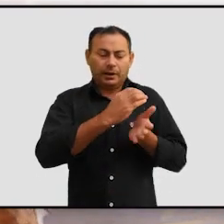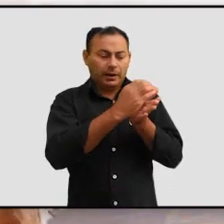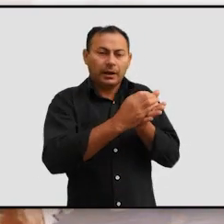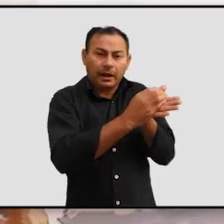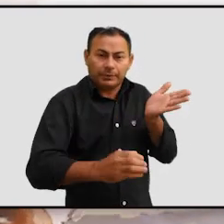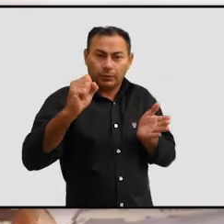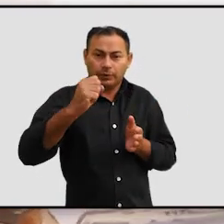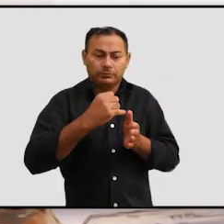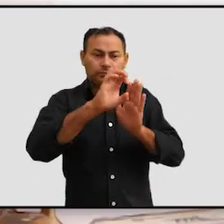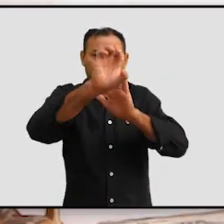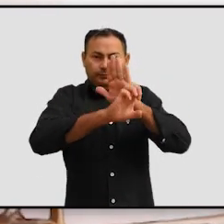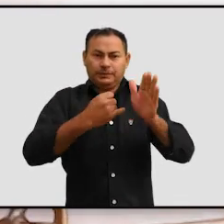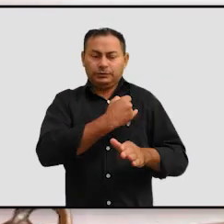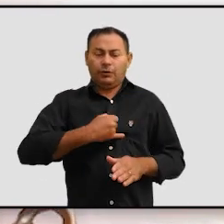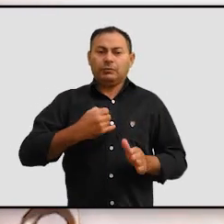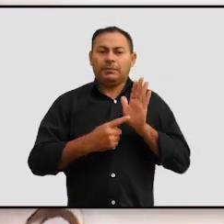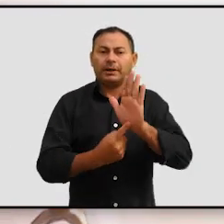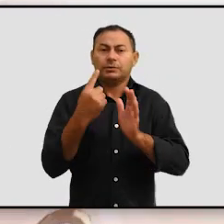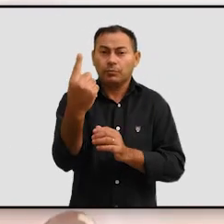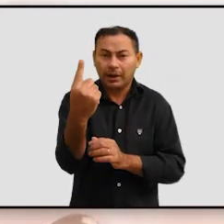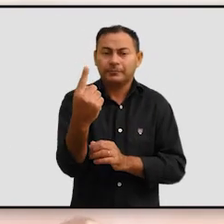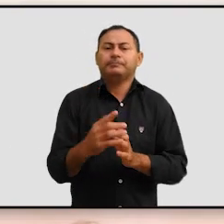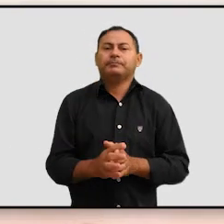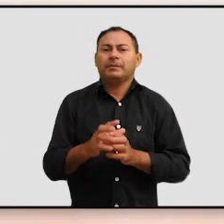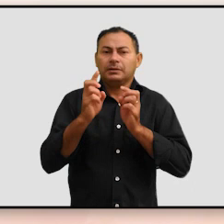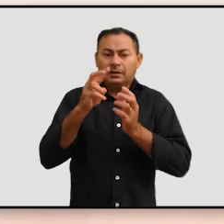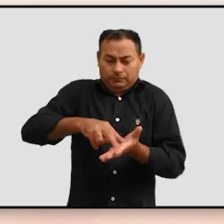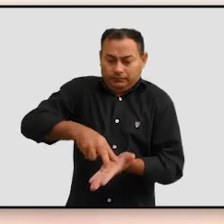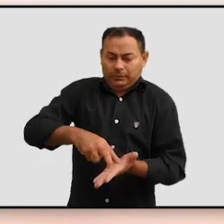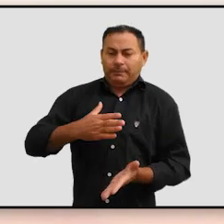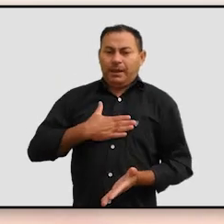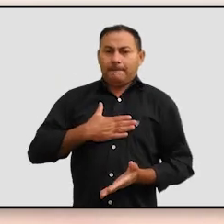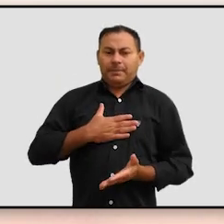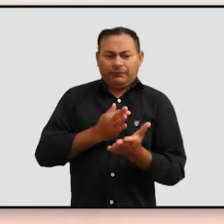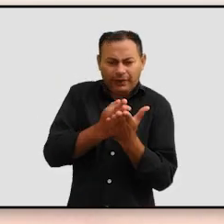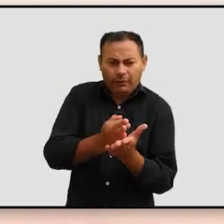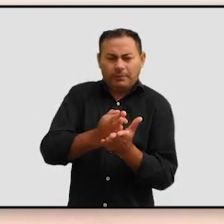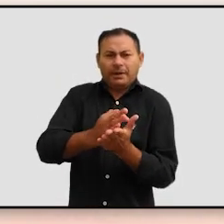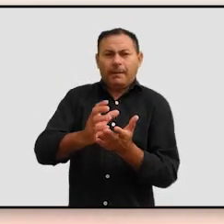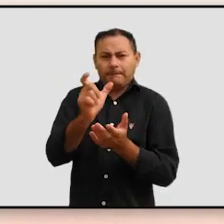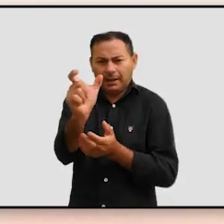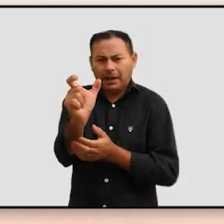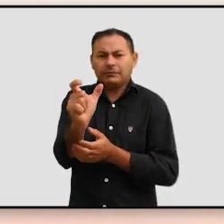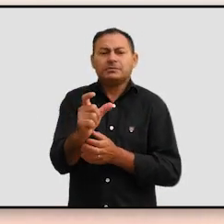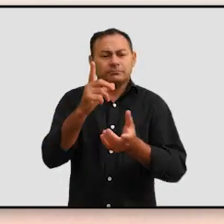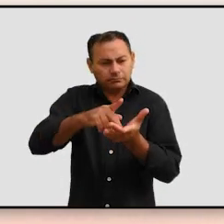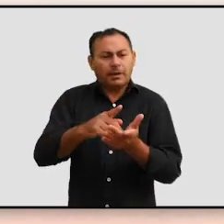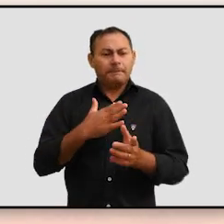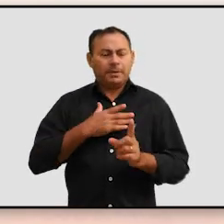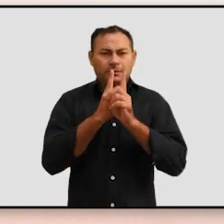No capítulo 8 do Evangelho de João aparece uma: se vocês permanecerem firmes na minha palavra, verdadeiramente serão